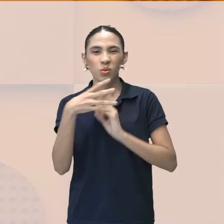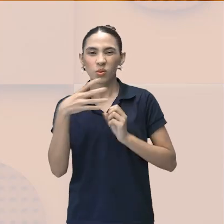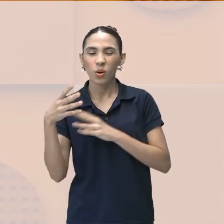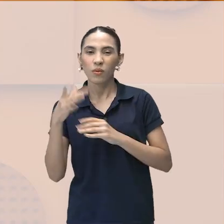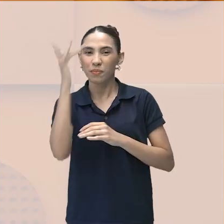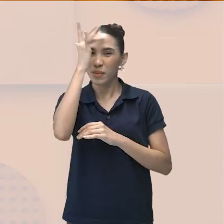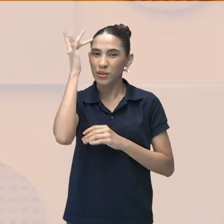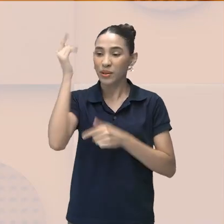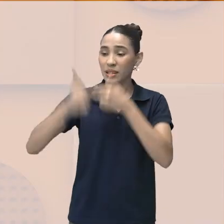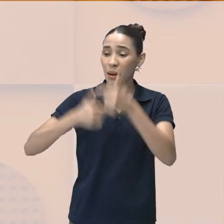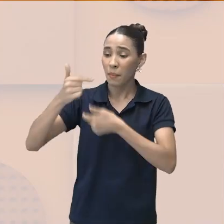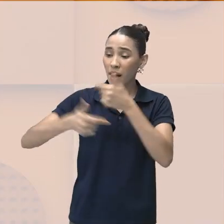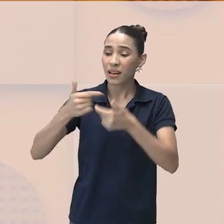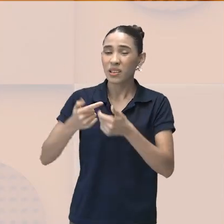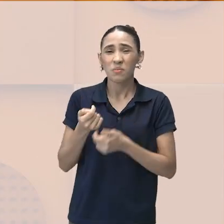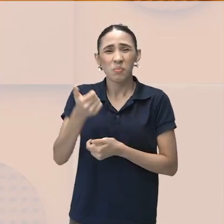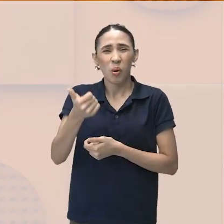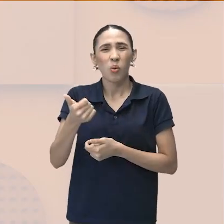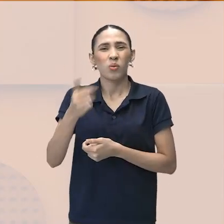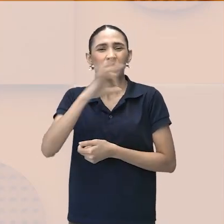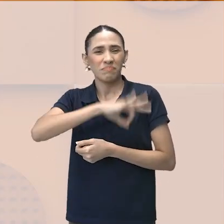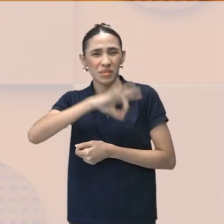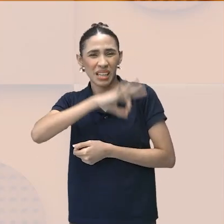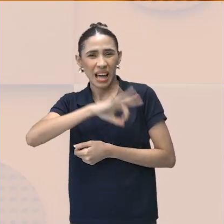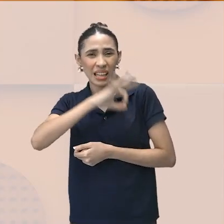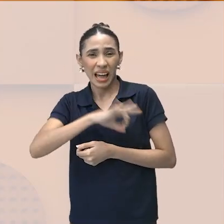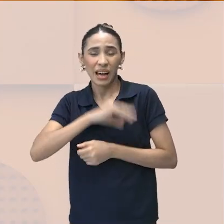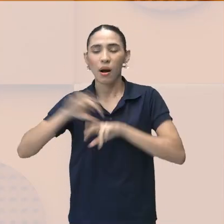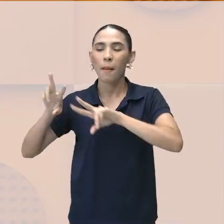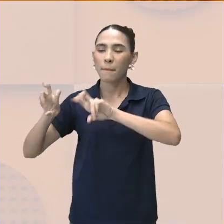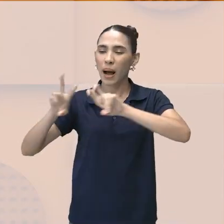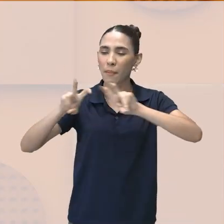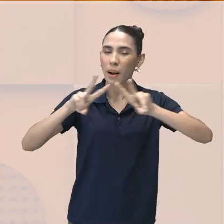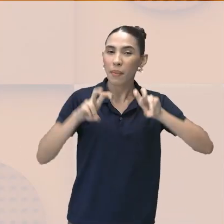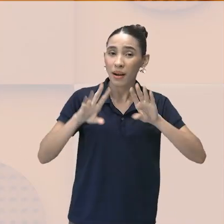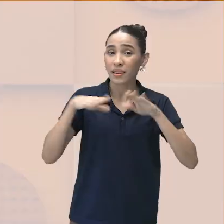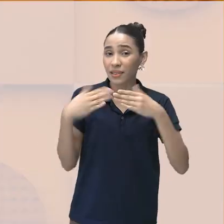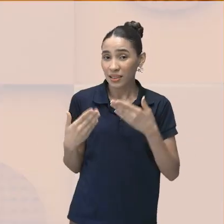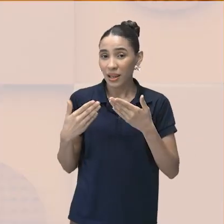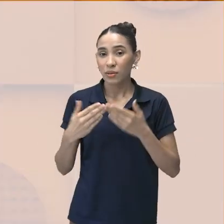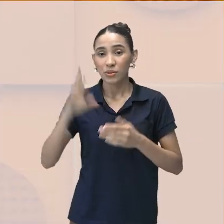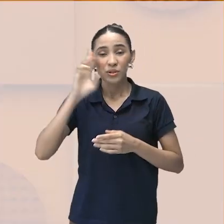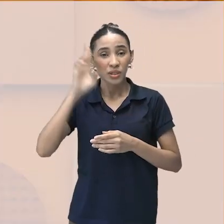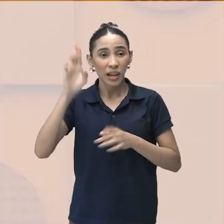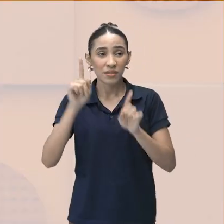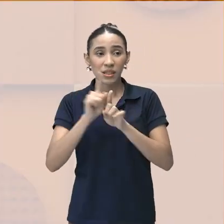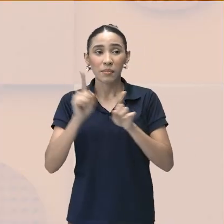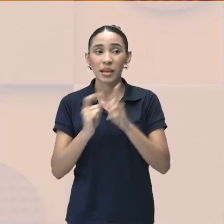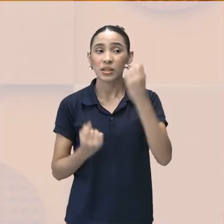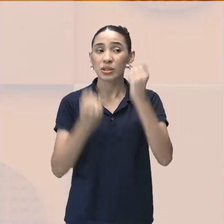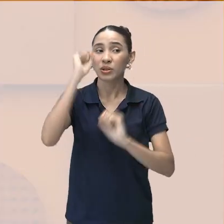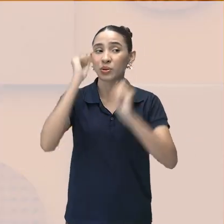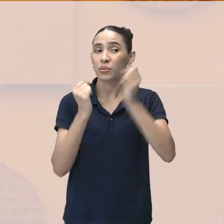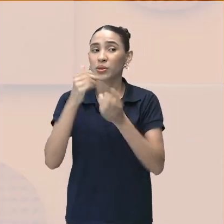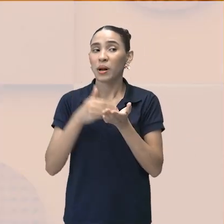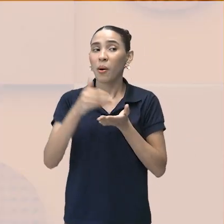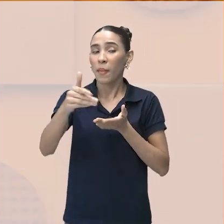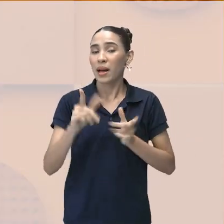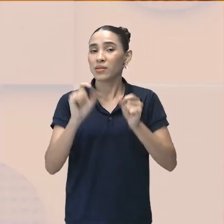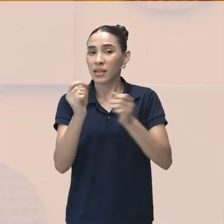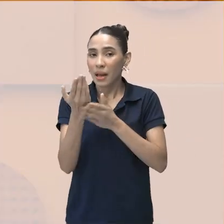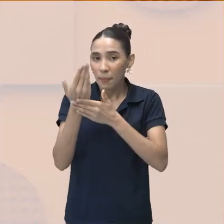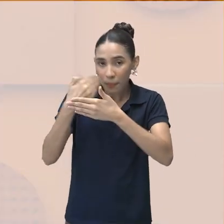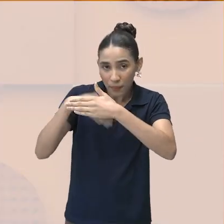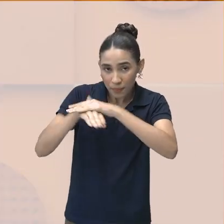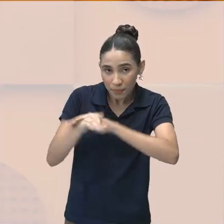pessoas trabalhando, ganhando pouco dinheiro, sendo bastante explorados, esses donos de indústria, eles começam a